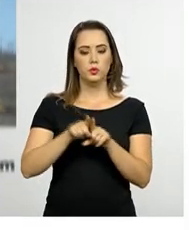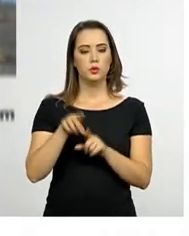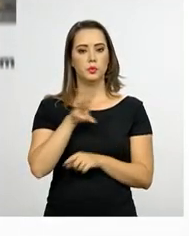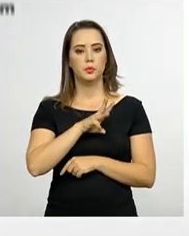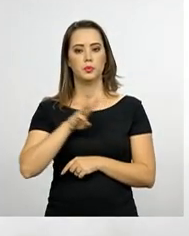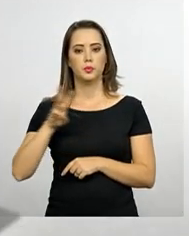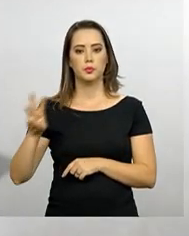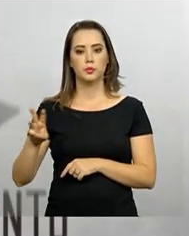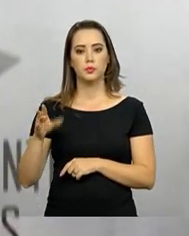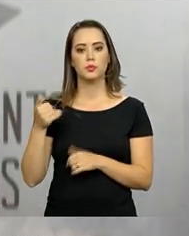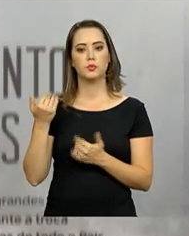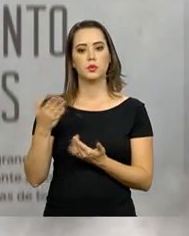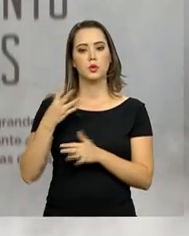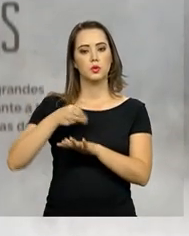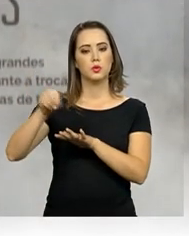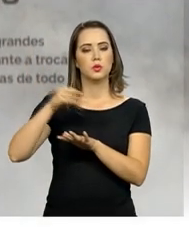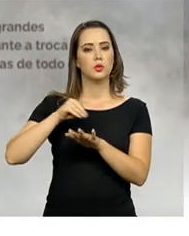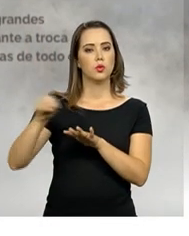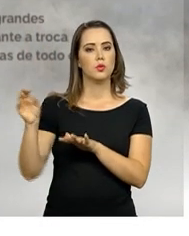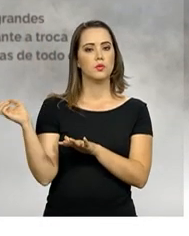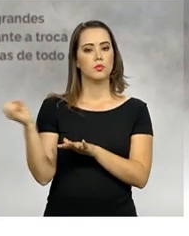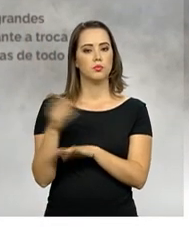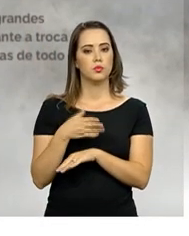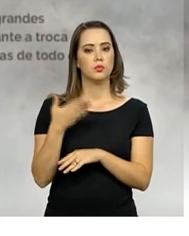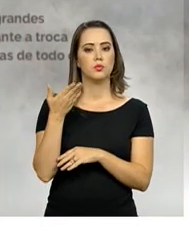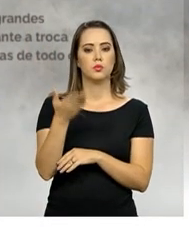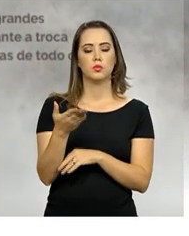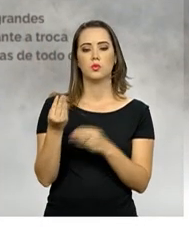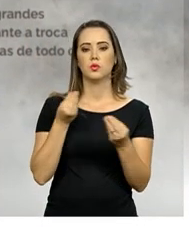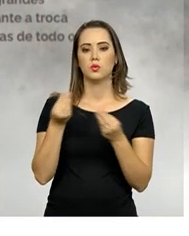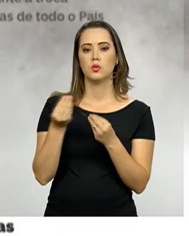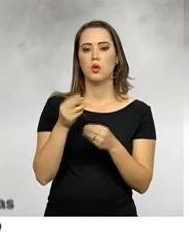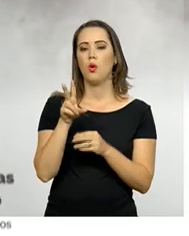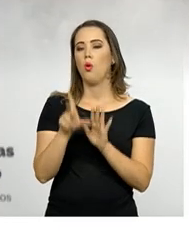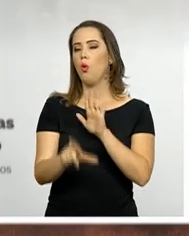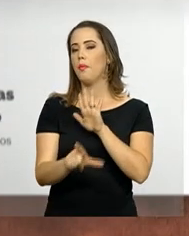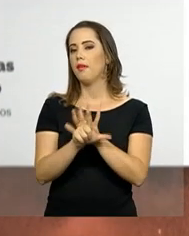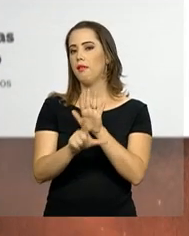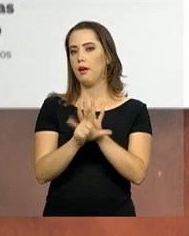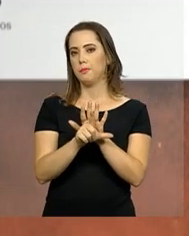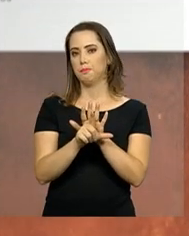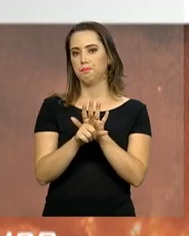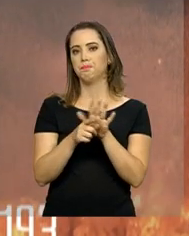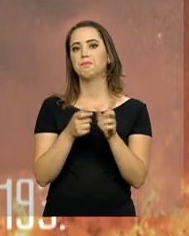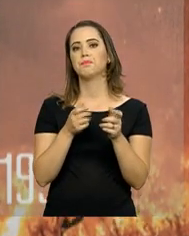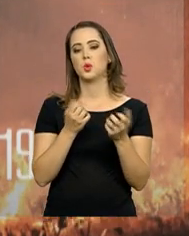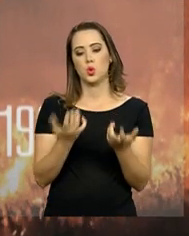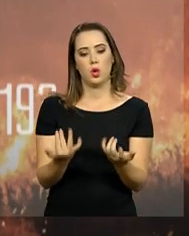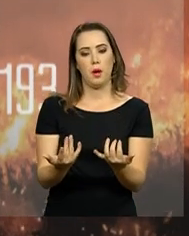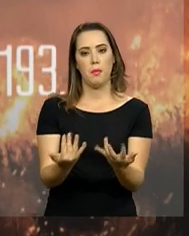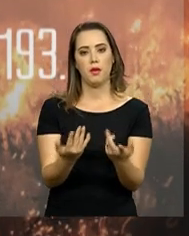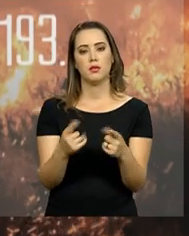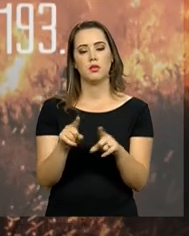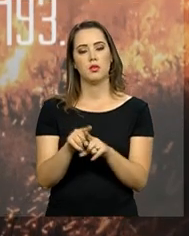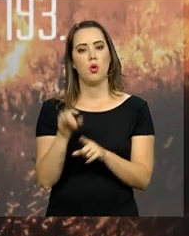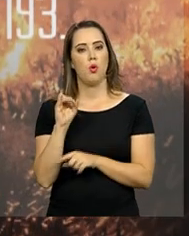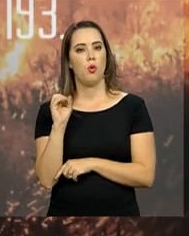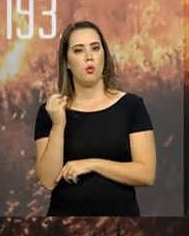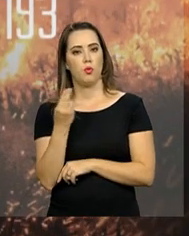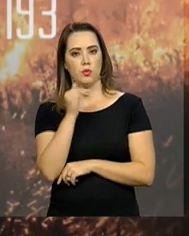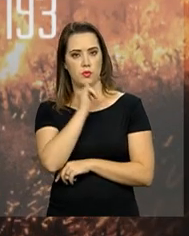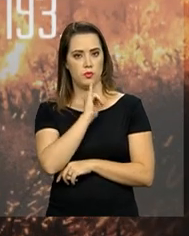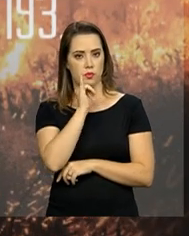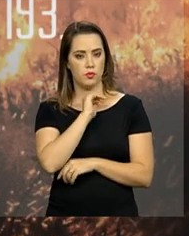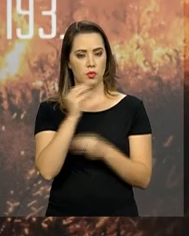página na internet com informações atualizadas sobre a legislação que regulamenta as queimadas ou por exemplo sobre como